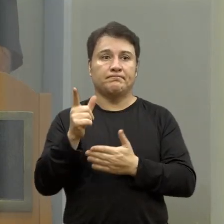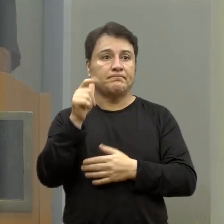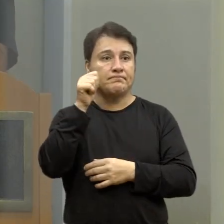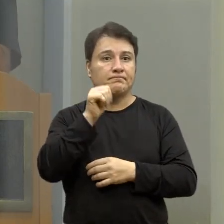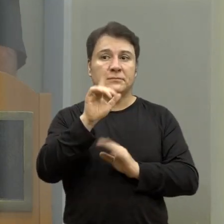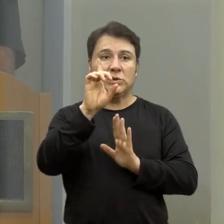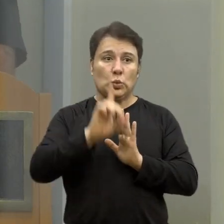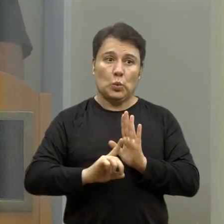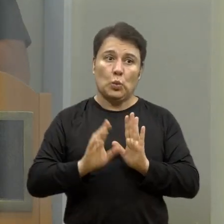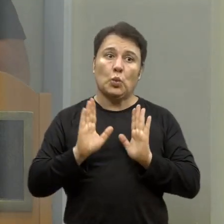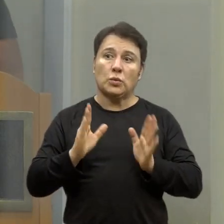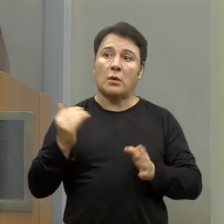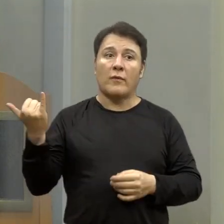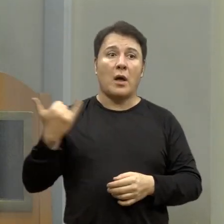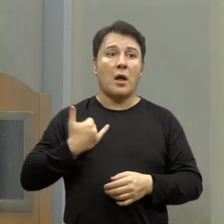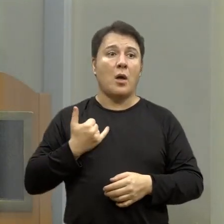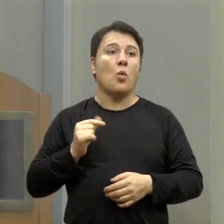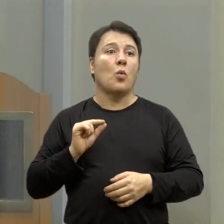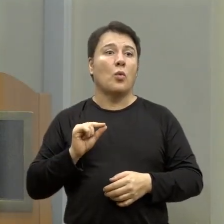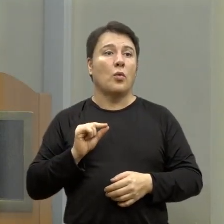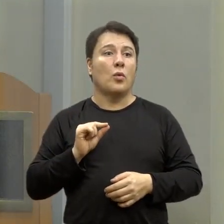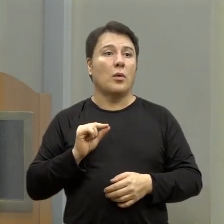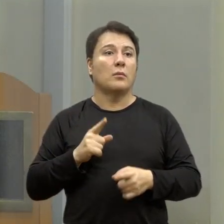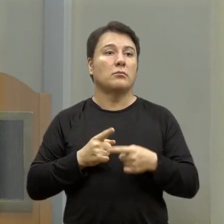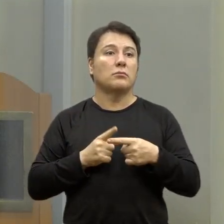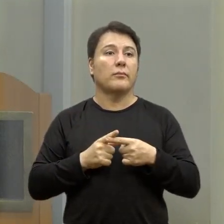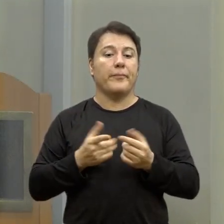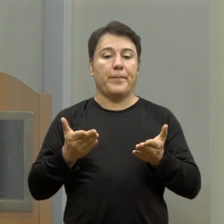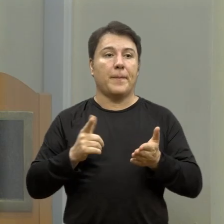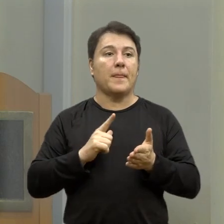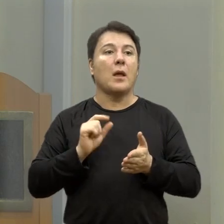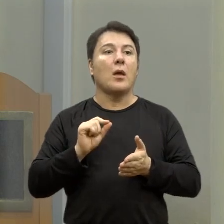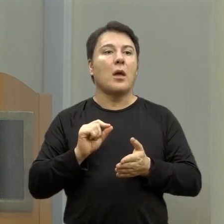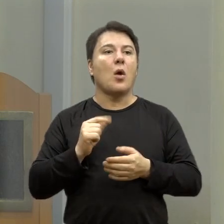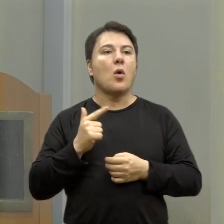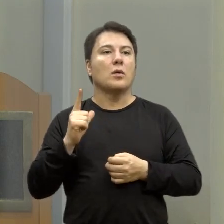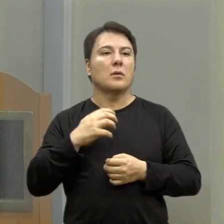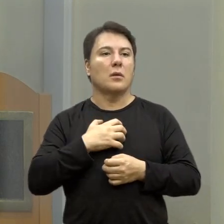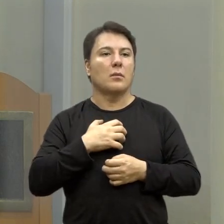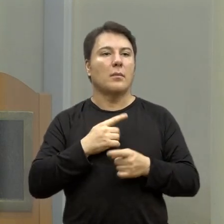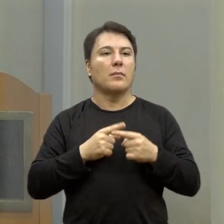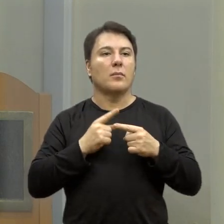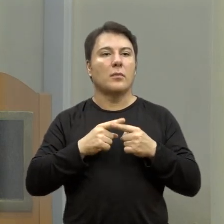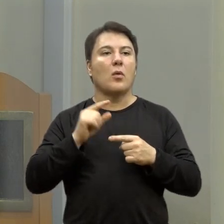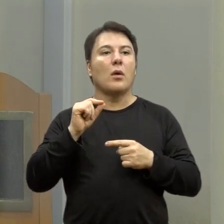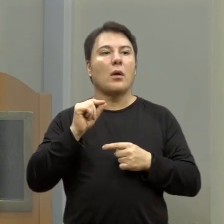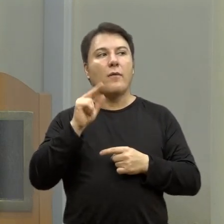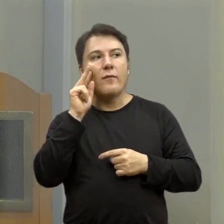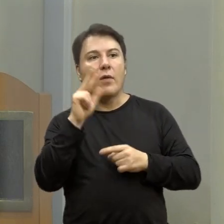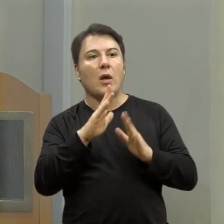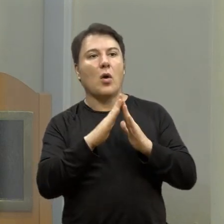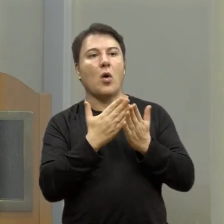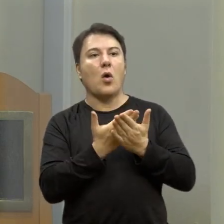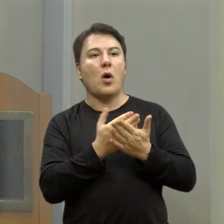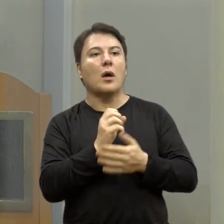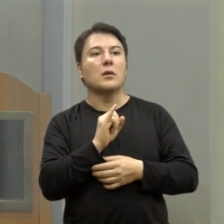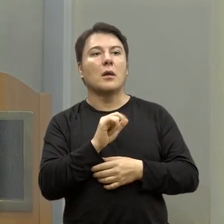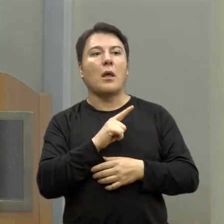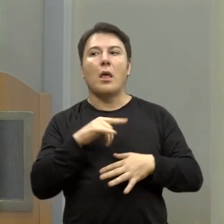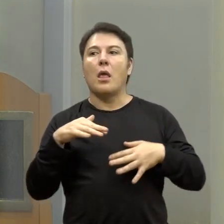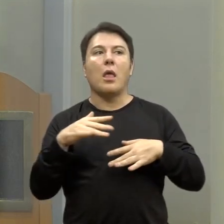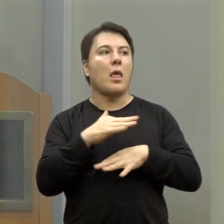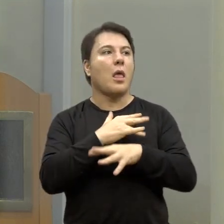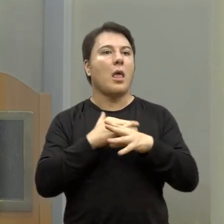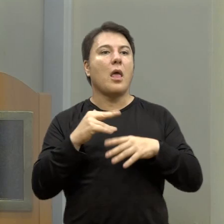já nos falaram que agora existe um processo de pessoas ficarem observando a escola para saber qual é a movimentação